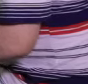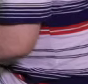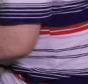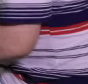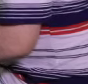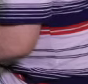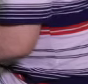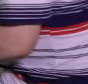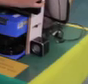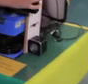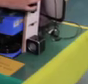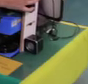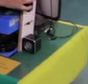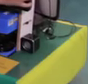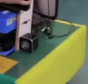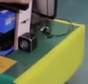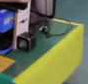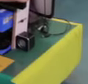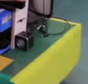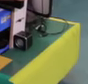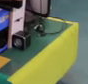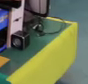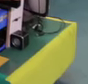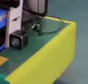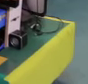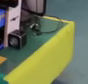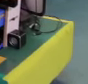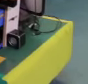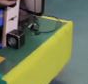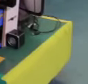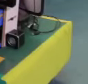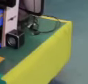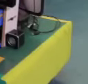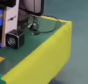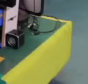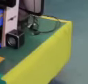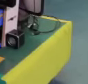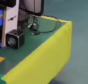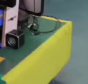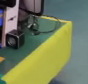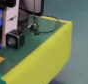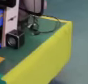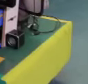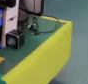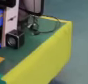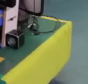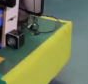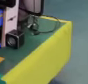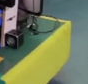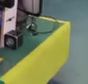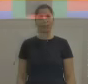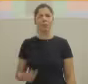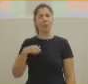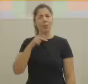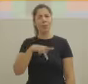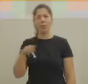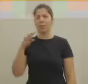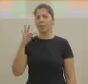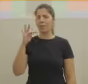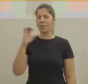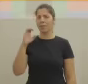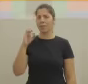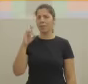fechado, e apoia uma base onde há aparelhos fixados, entre eles um monitor. Outro homem sentado toca no monitor. Entrevista com um terceiro ao lado de uma robô. Eu sou